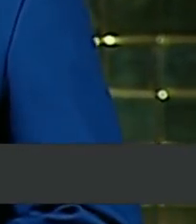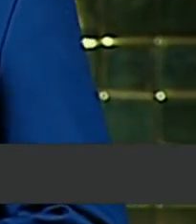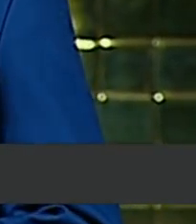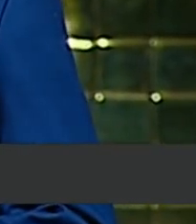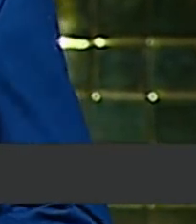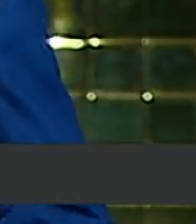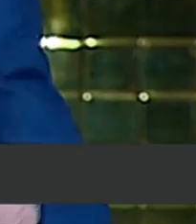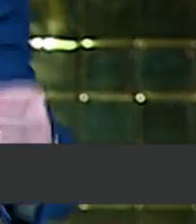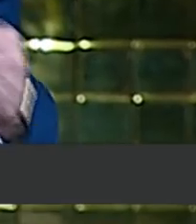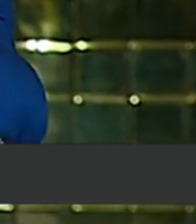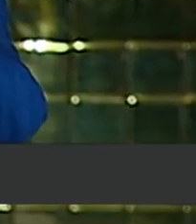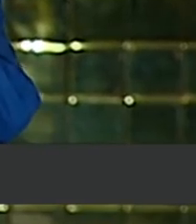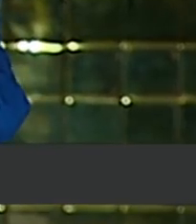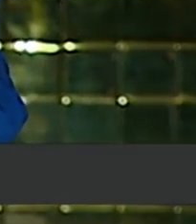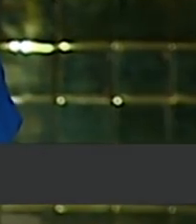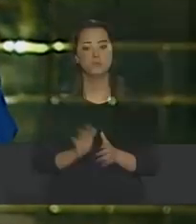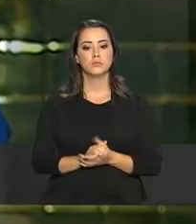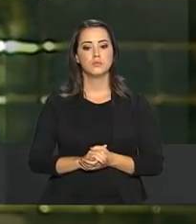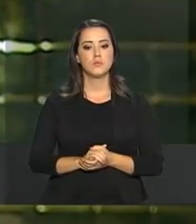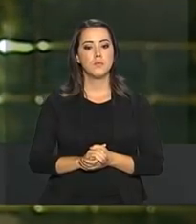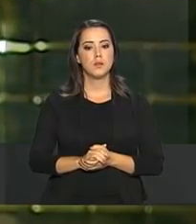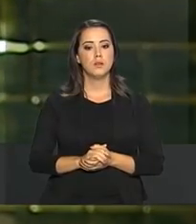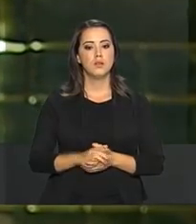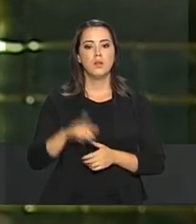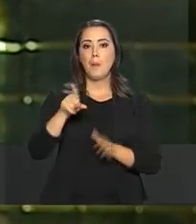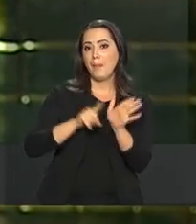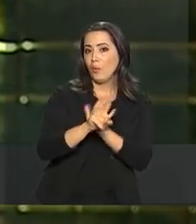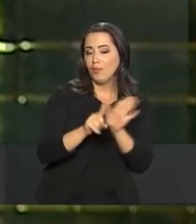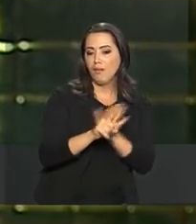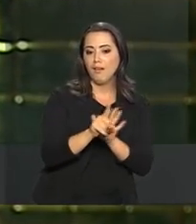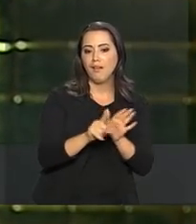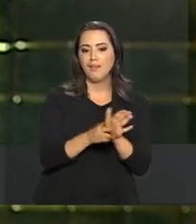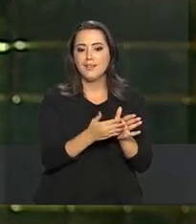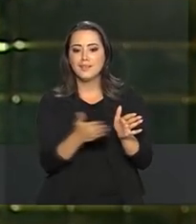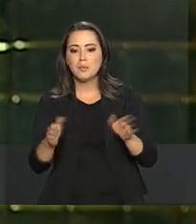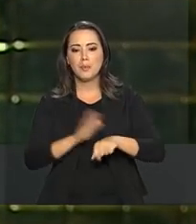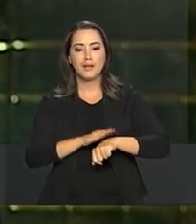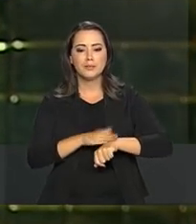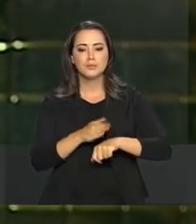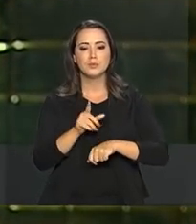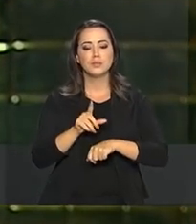a eu não dimensionar se eu soubesse que ia fazer essa pergunta maria